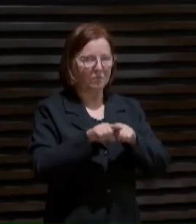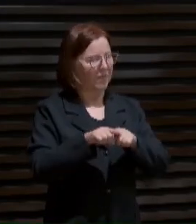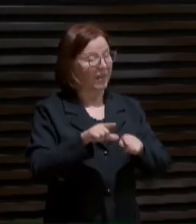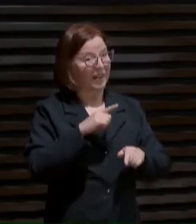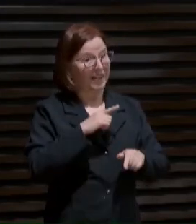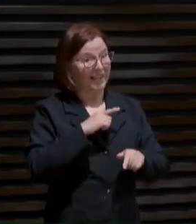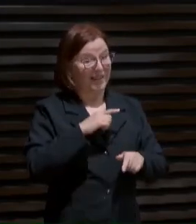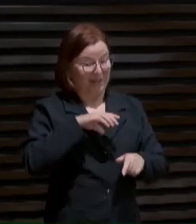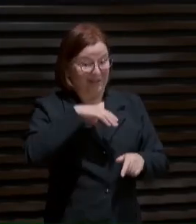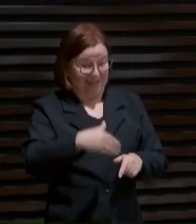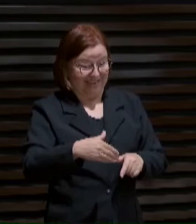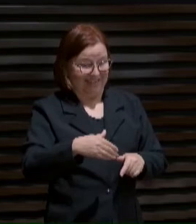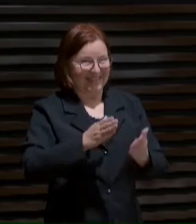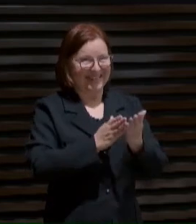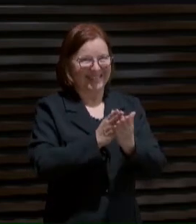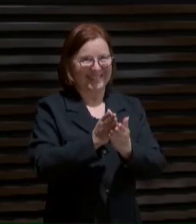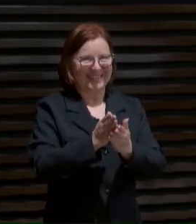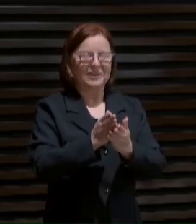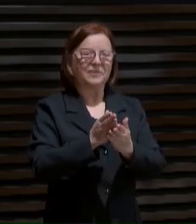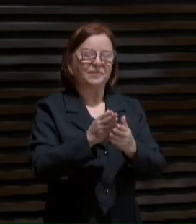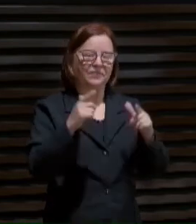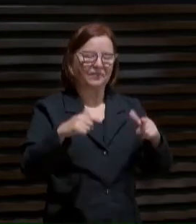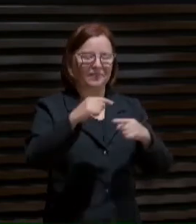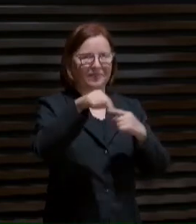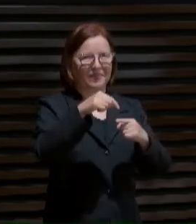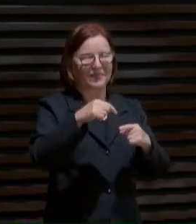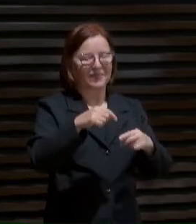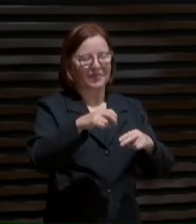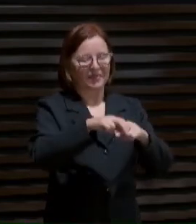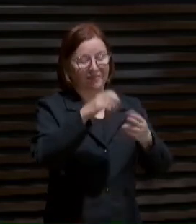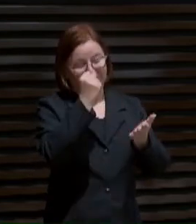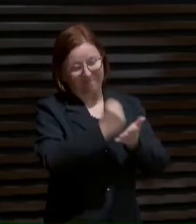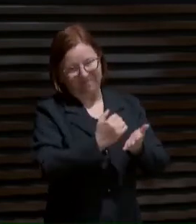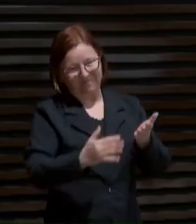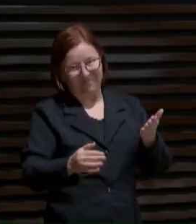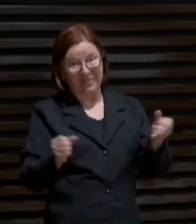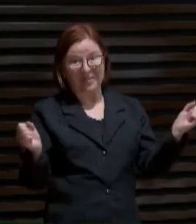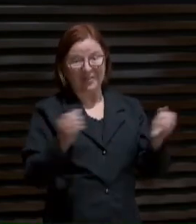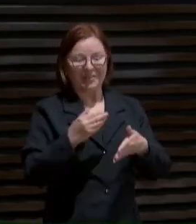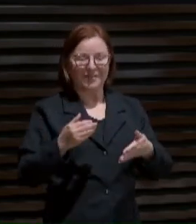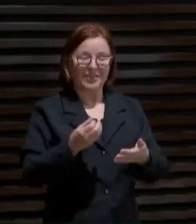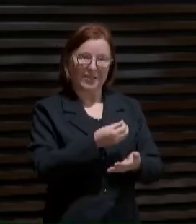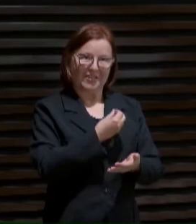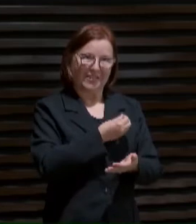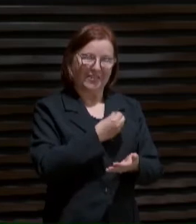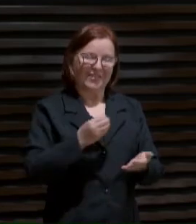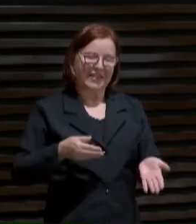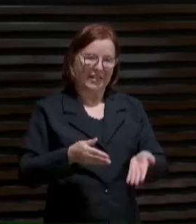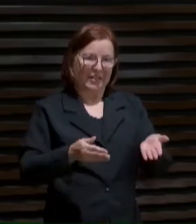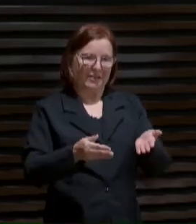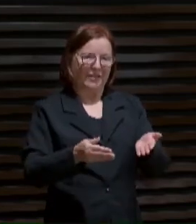entrar no santuário Pelo Sangue de Jesus pelo novo e vivo caminho que ele nos consagrou